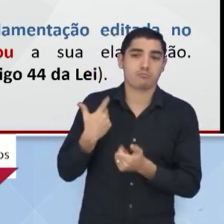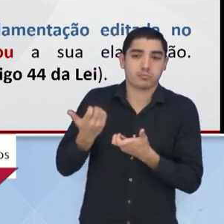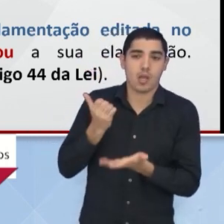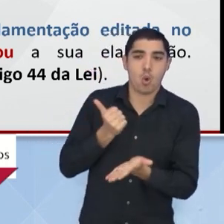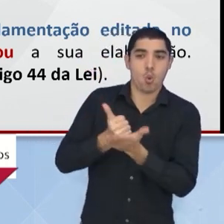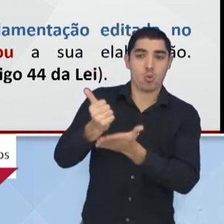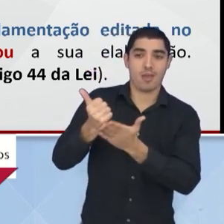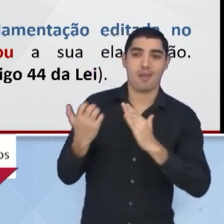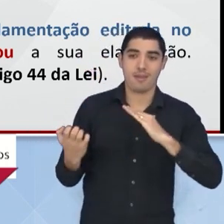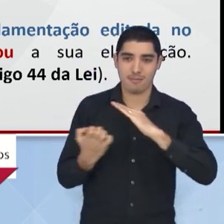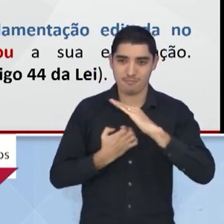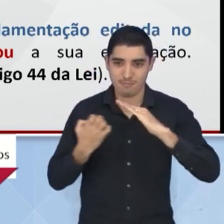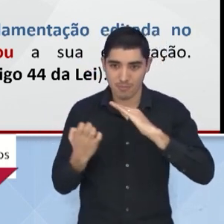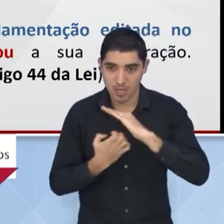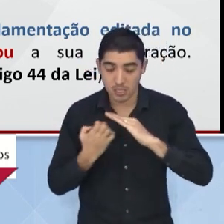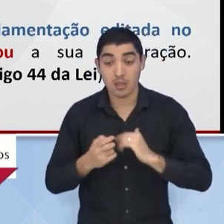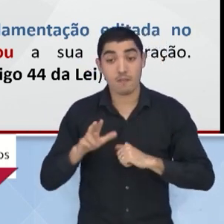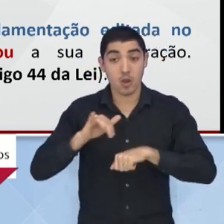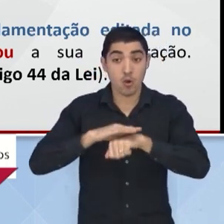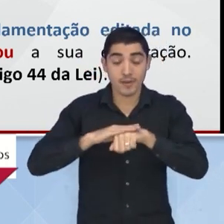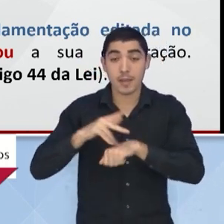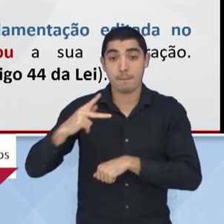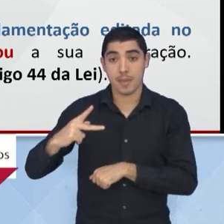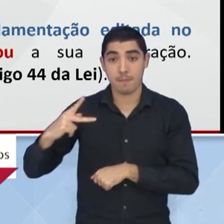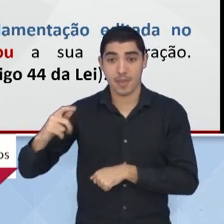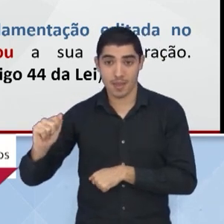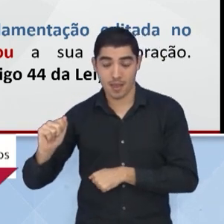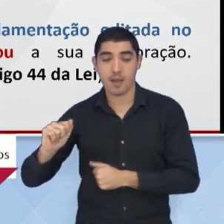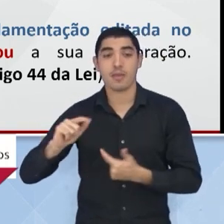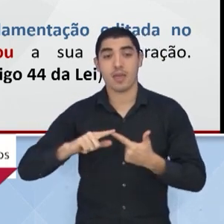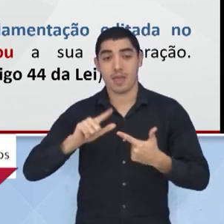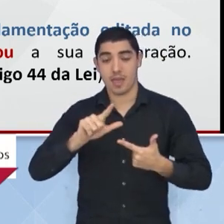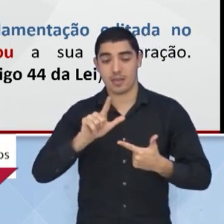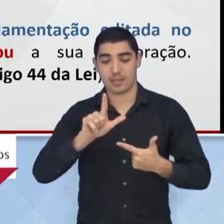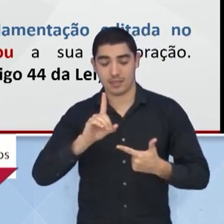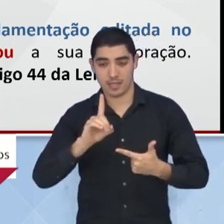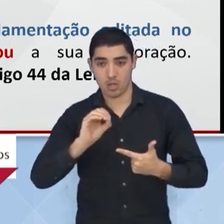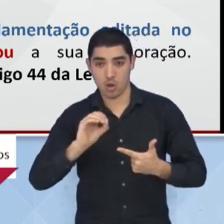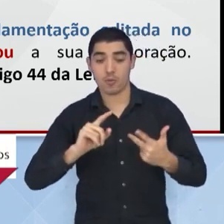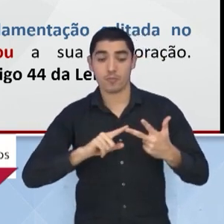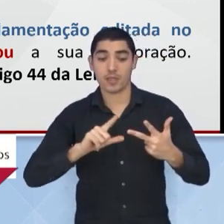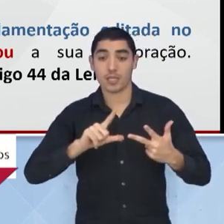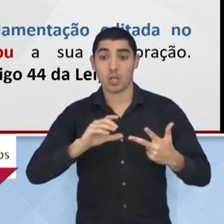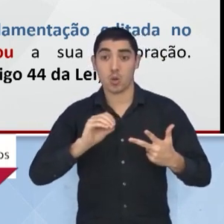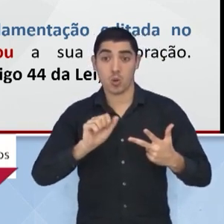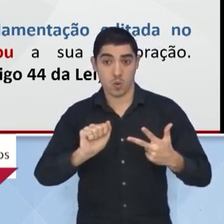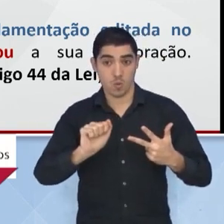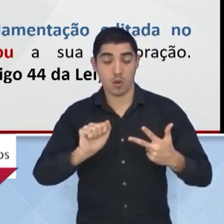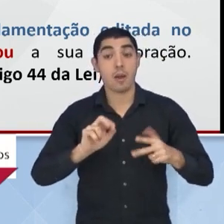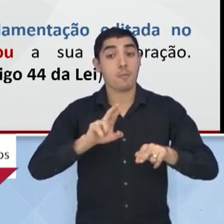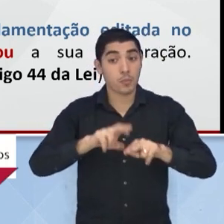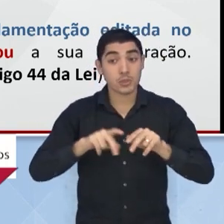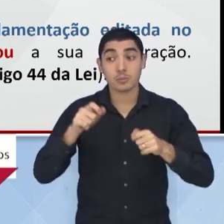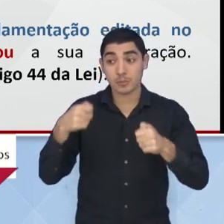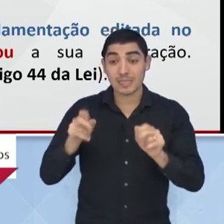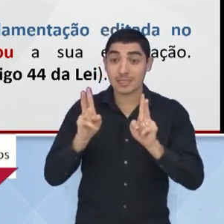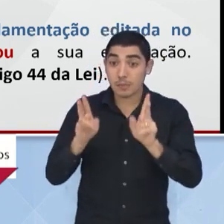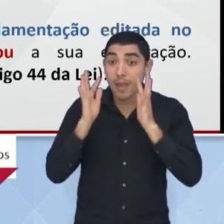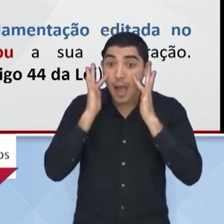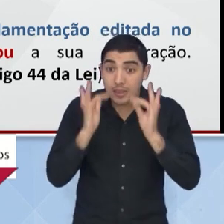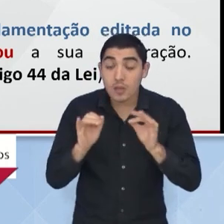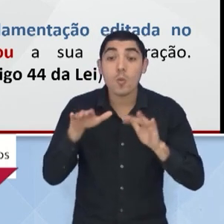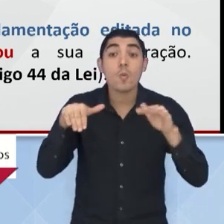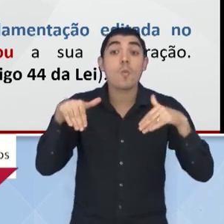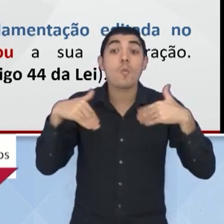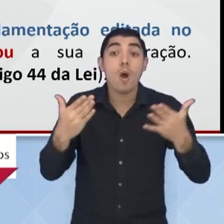que vai conversar com o PPA a LDO e a Loa por isso é importante regulamentar os prazos de elaboração dos documentos de